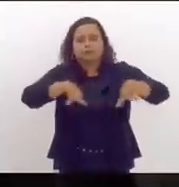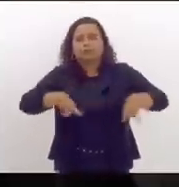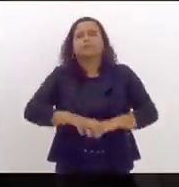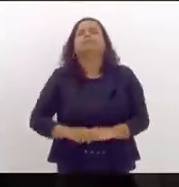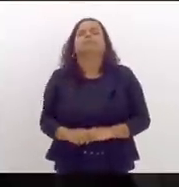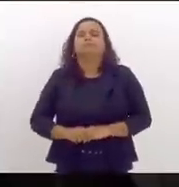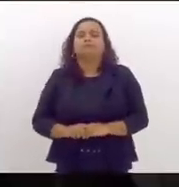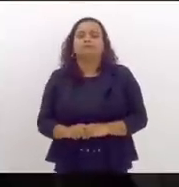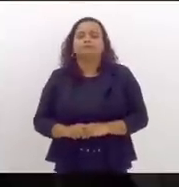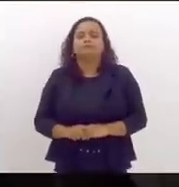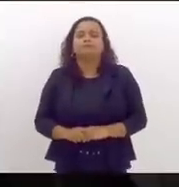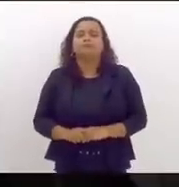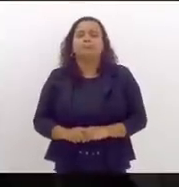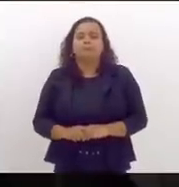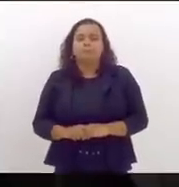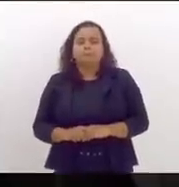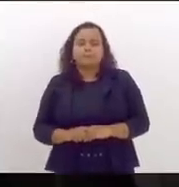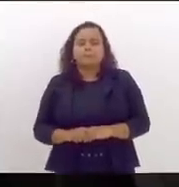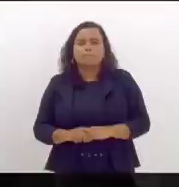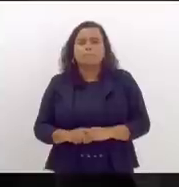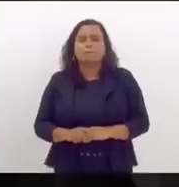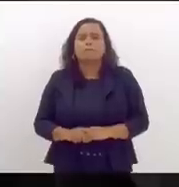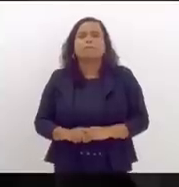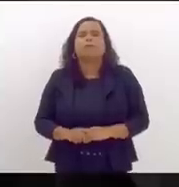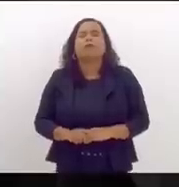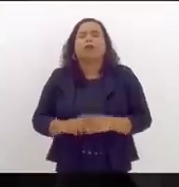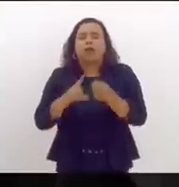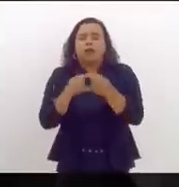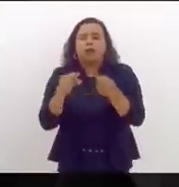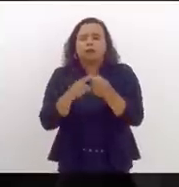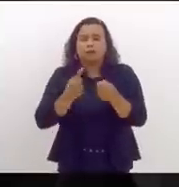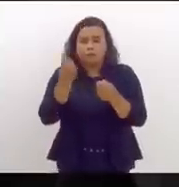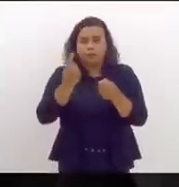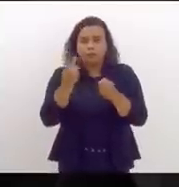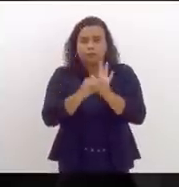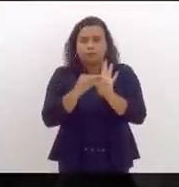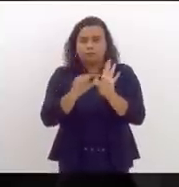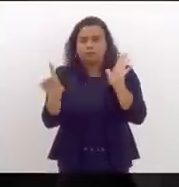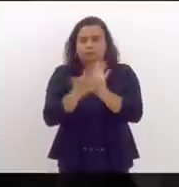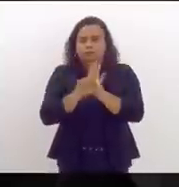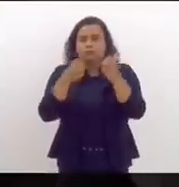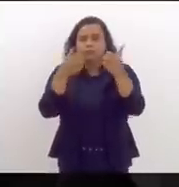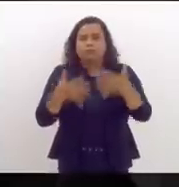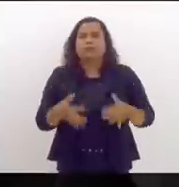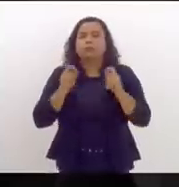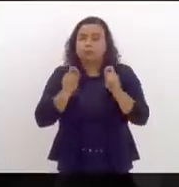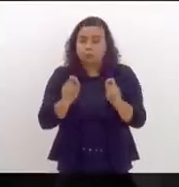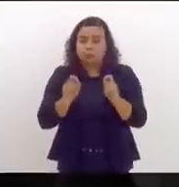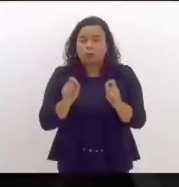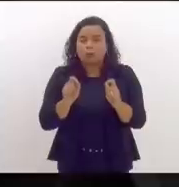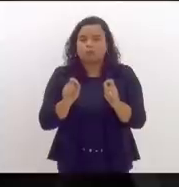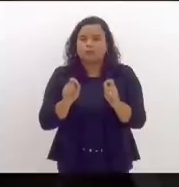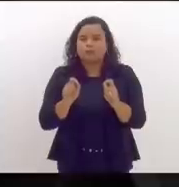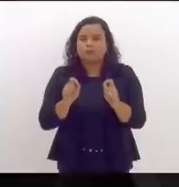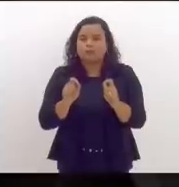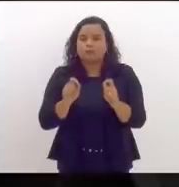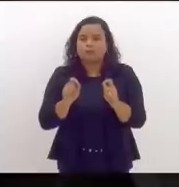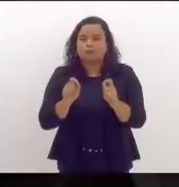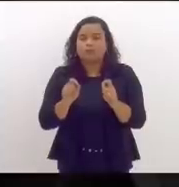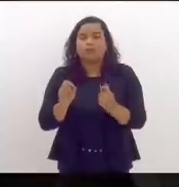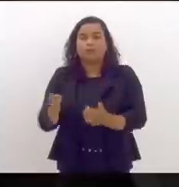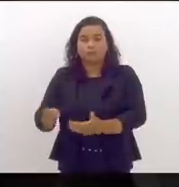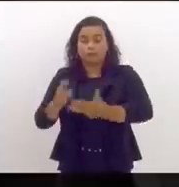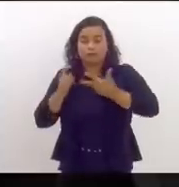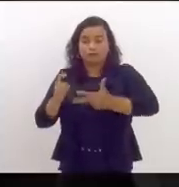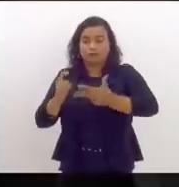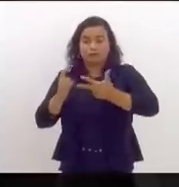providências o artigo primeiro da lei diz o seguinte fica o poder